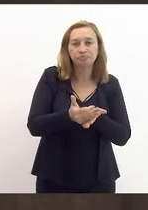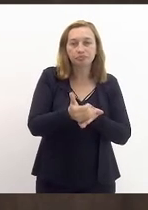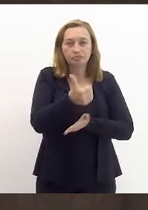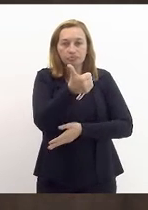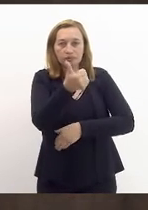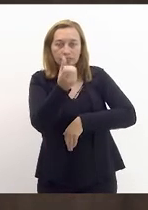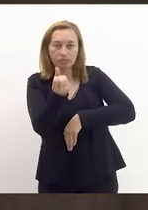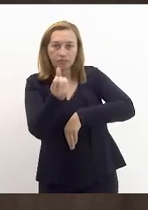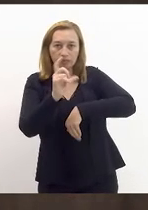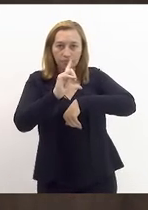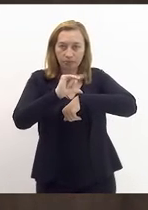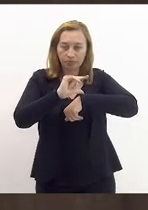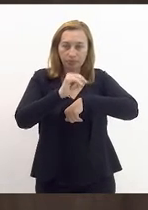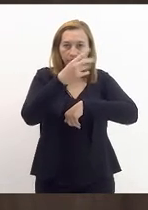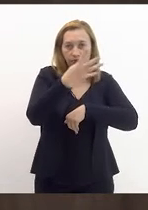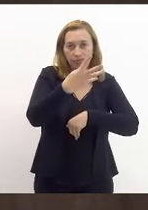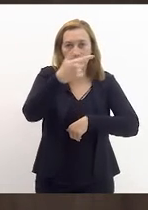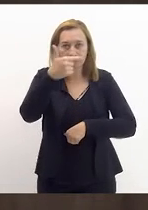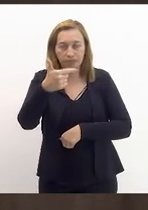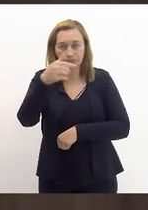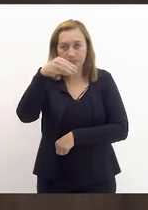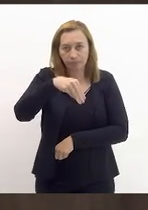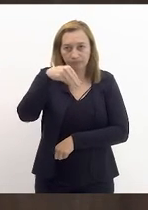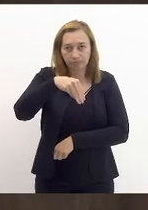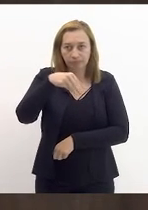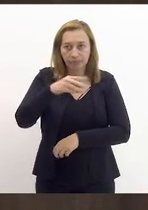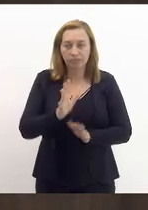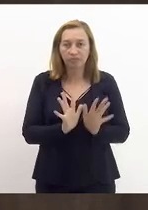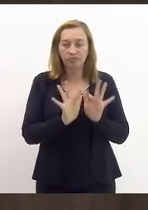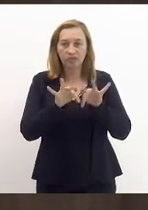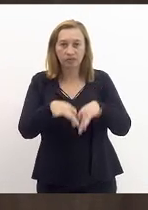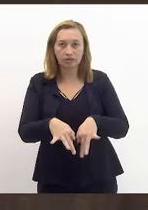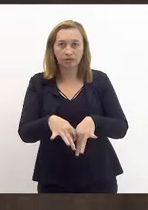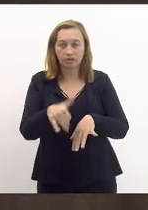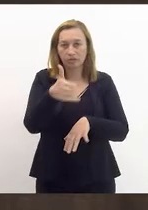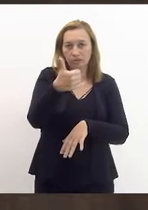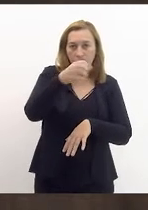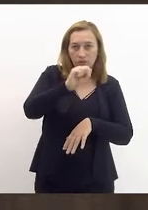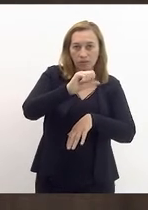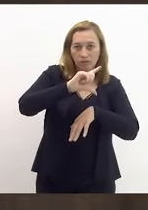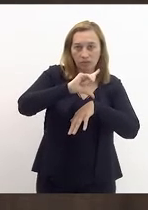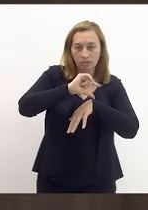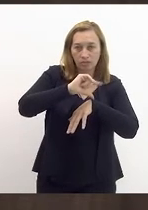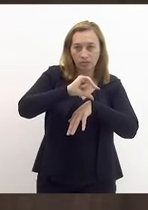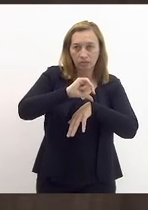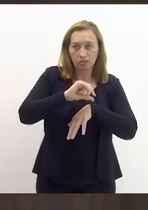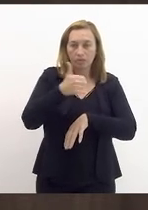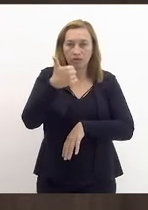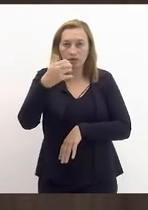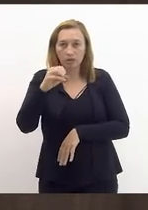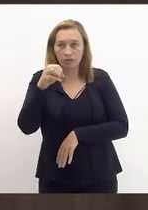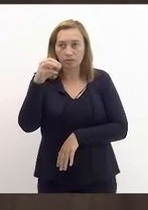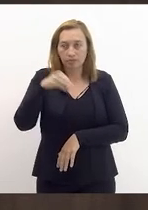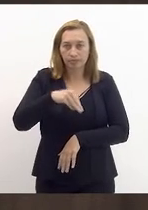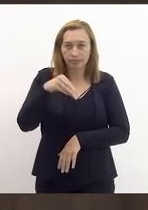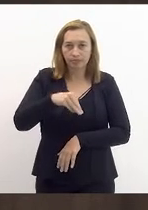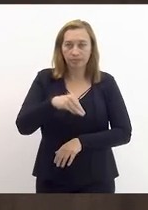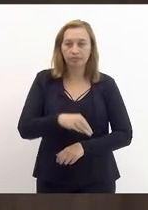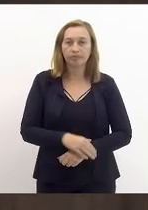iniciada as 16:42 encerrou-se às 18:10